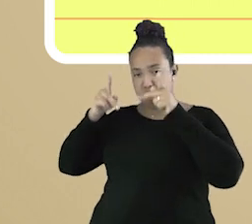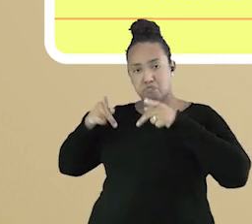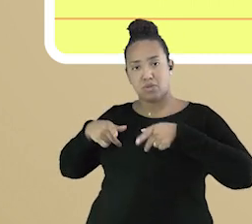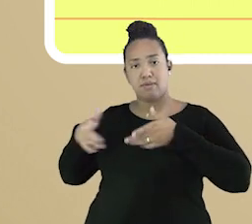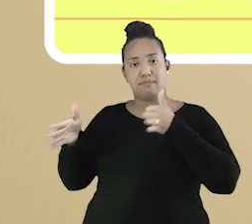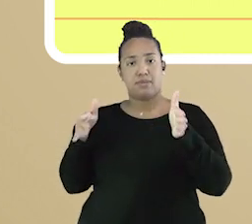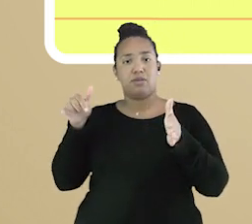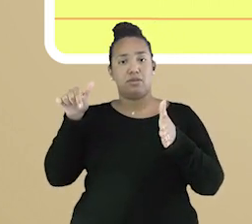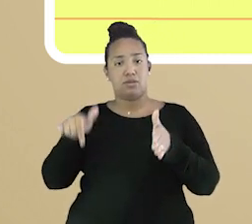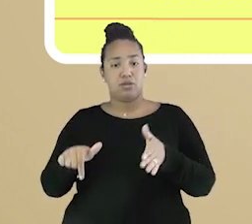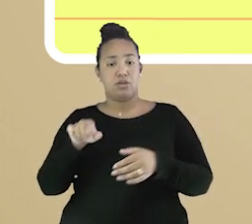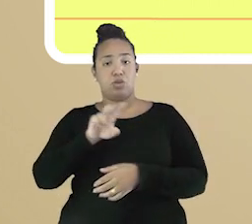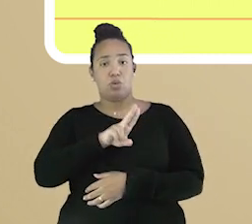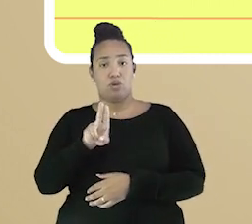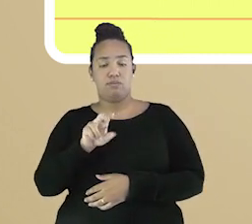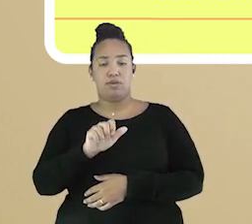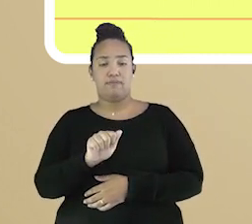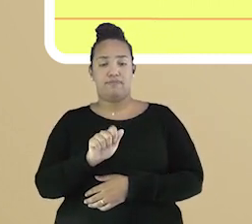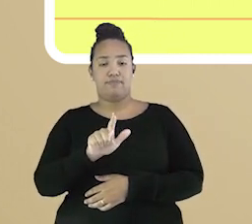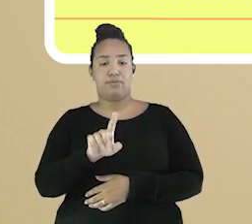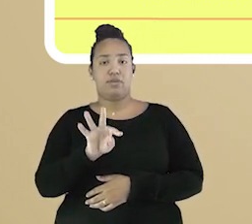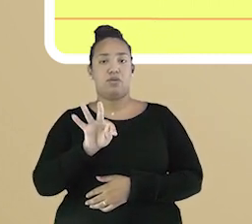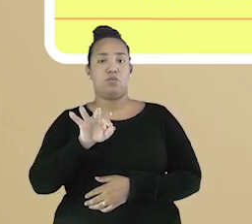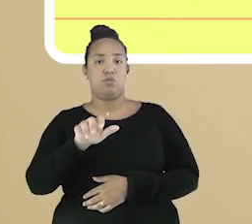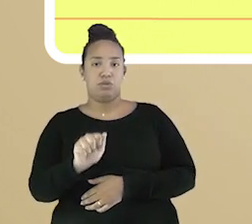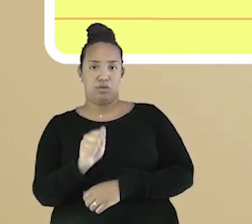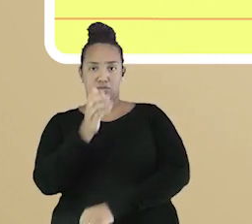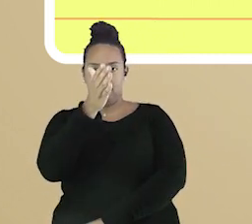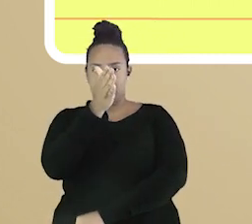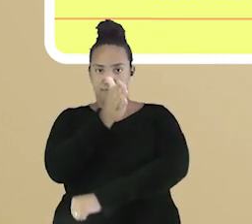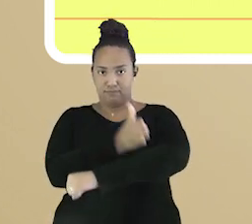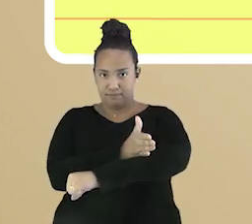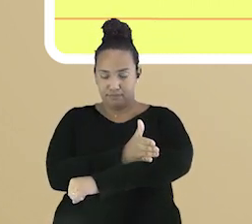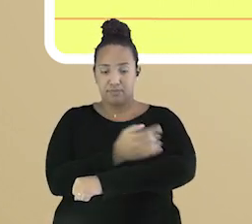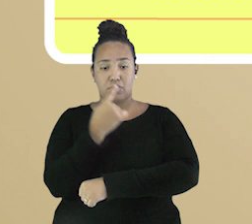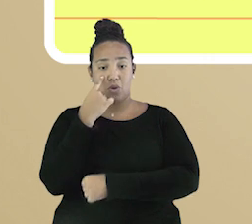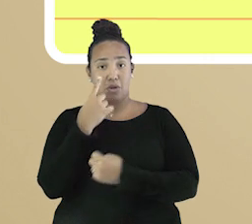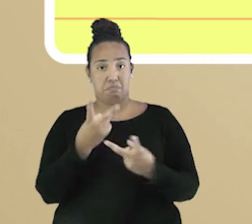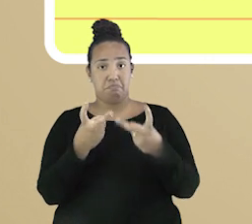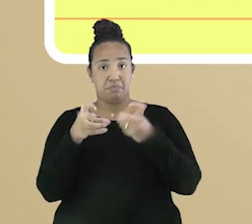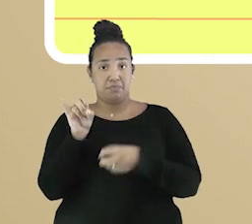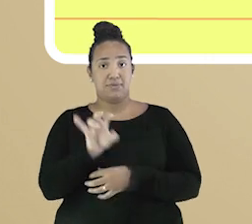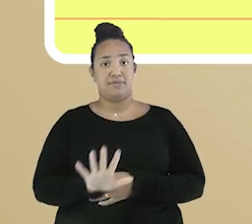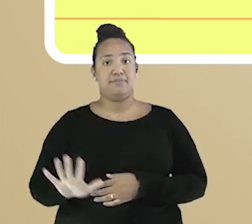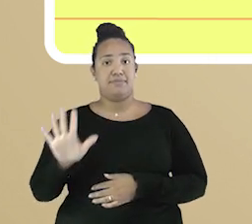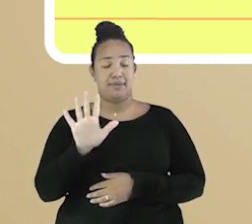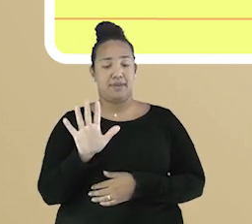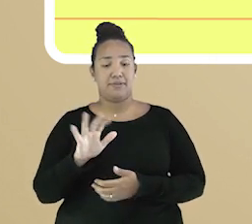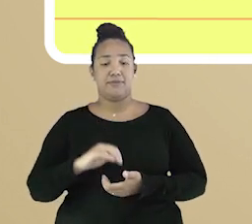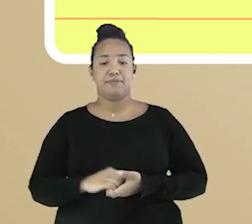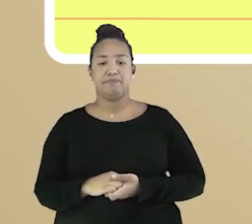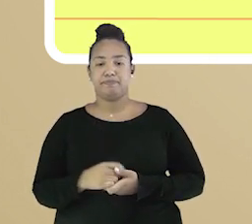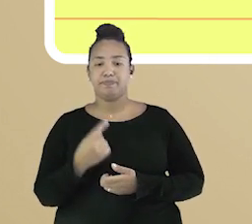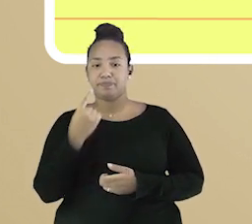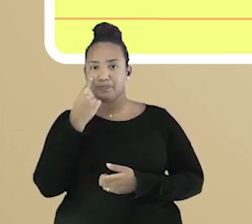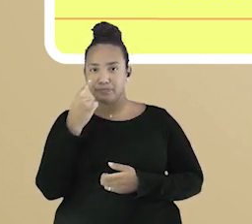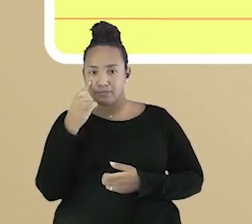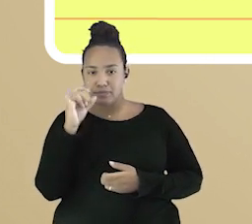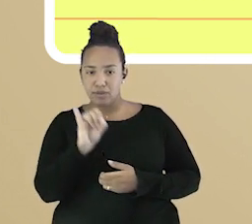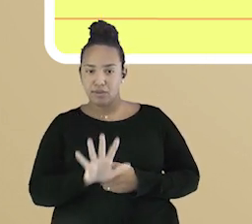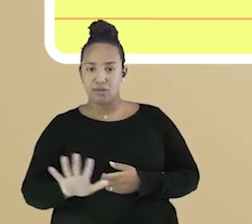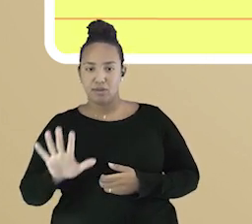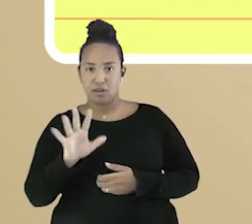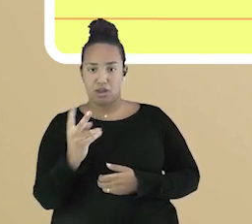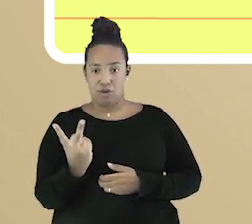é o que conhecemos como Alta Idade Média. Podemos perceber isso através dessas imagens. Observem